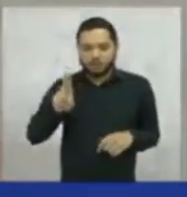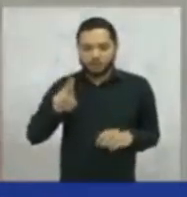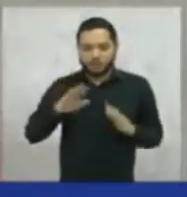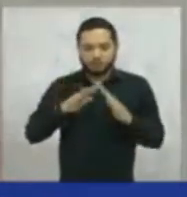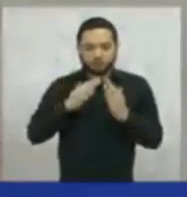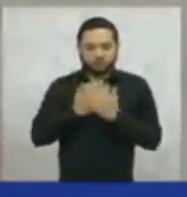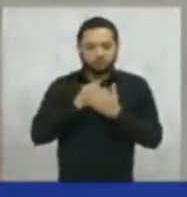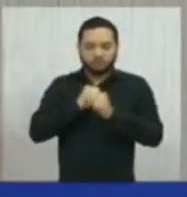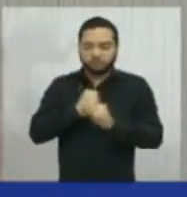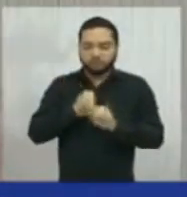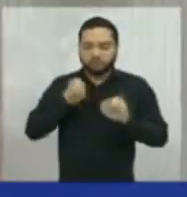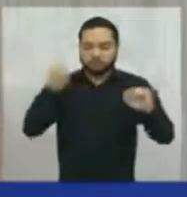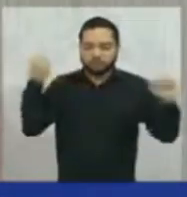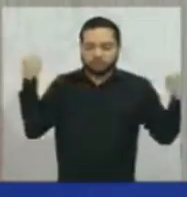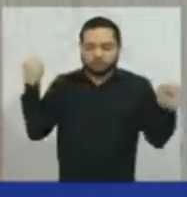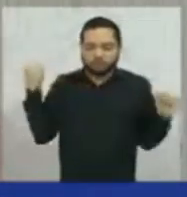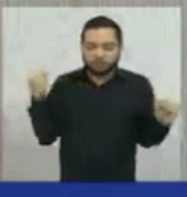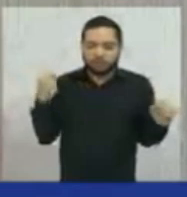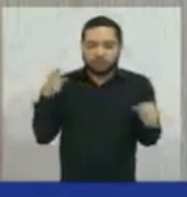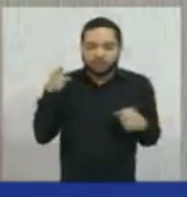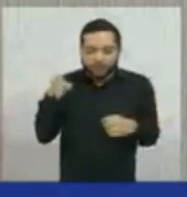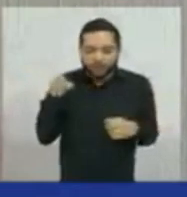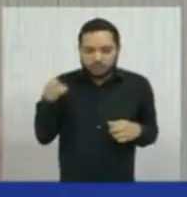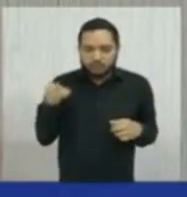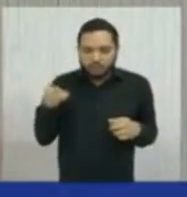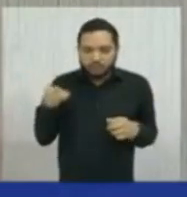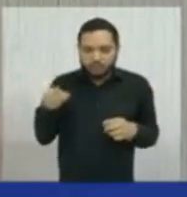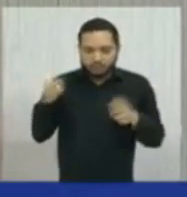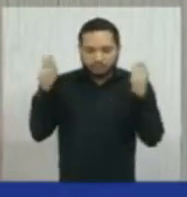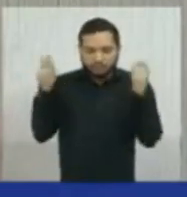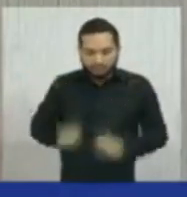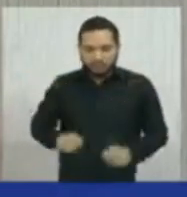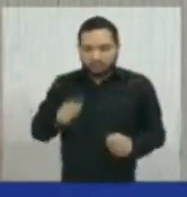casa. Imagine o tanto de água que essa escola poderia